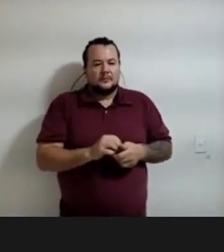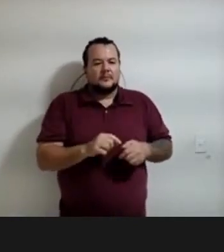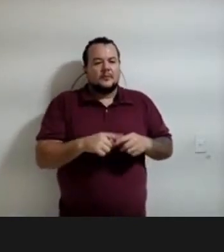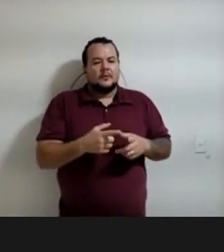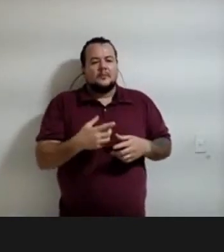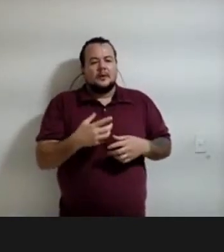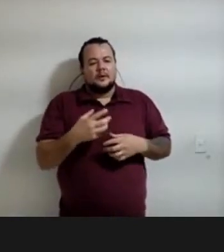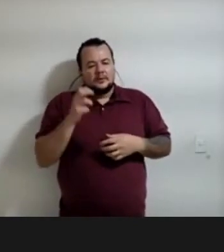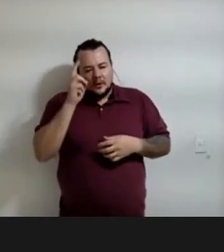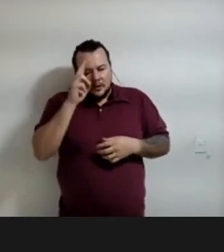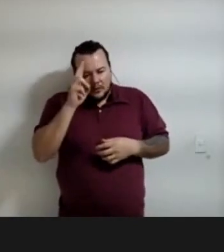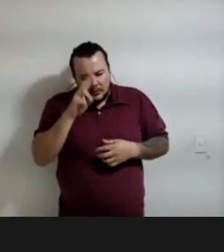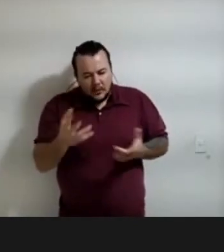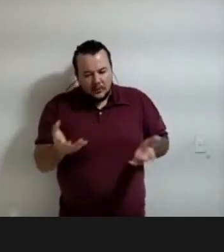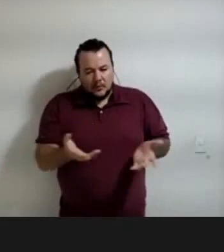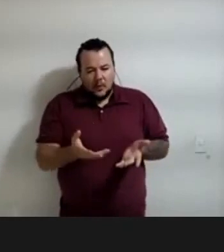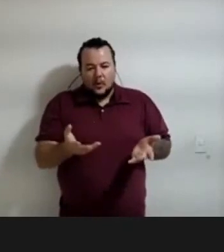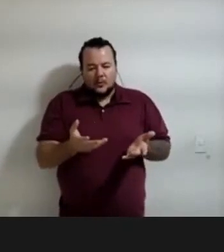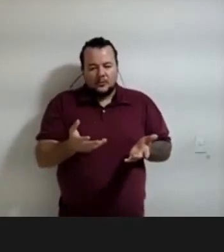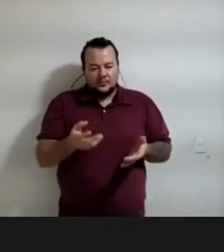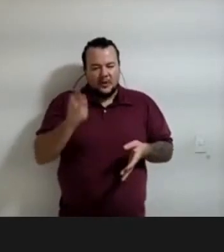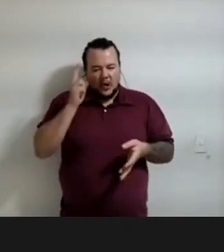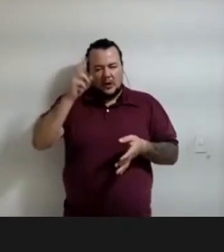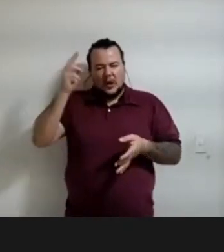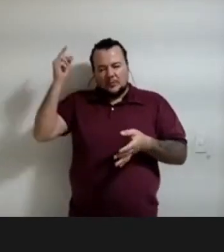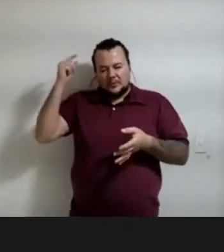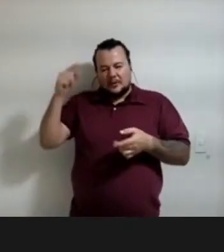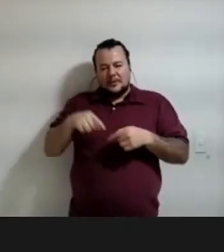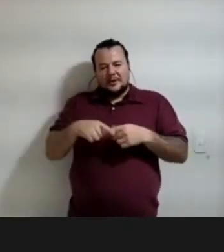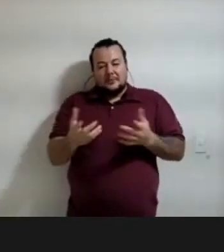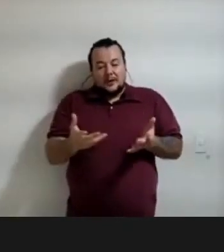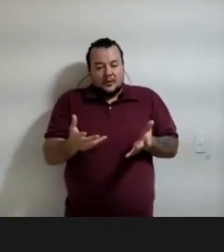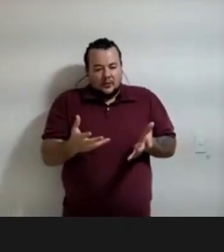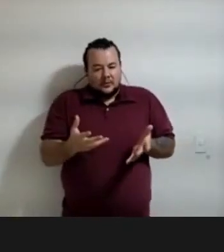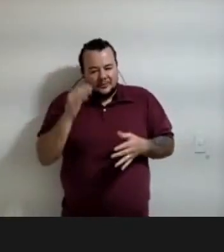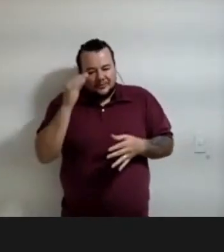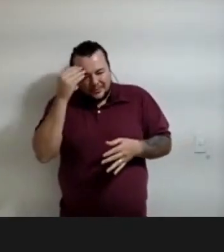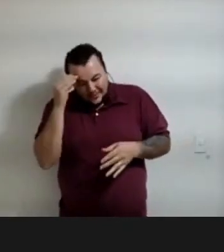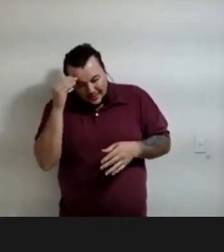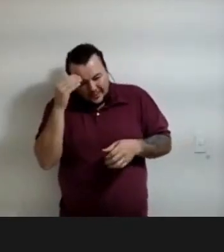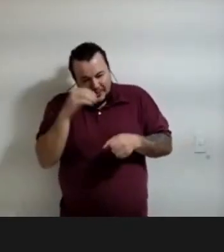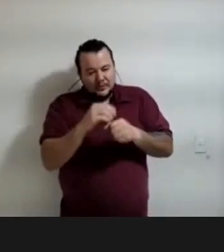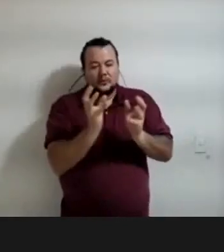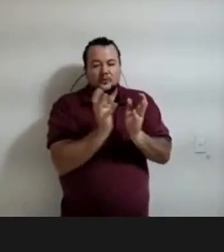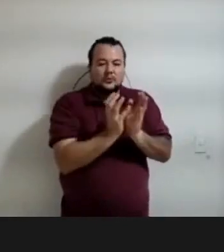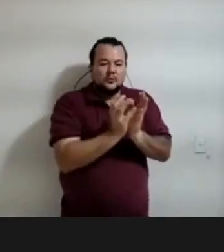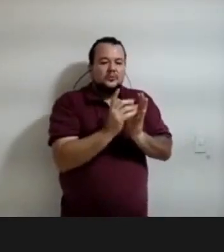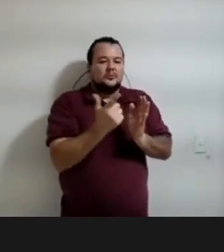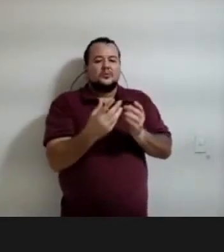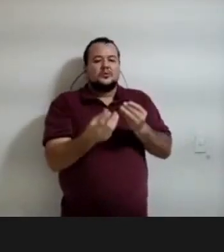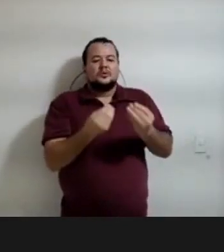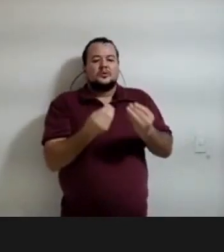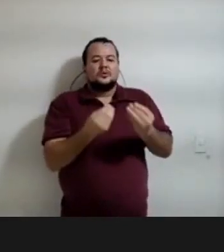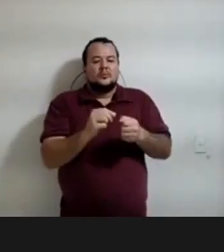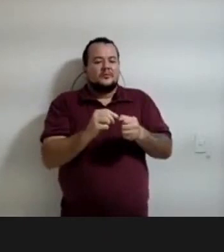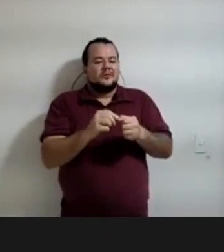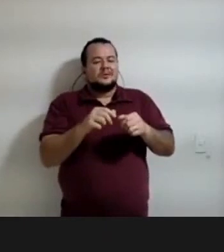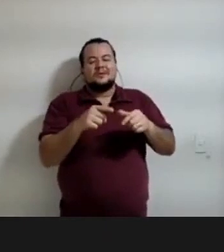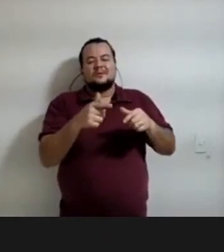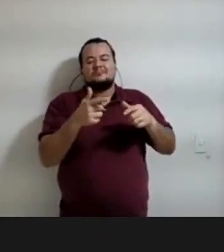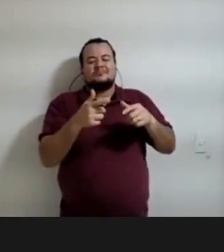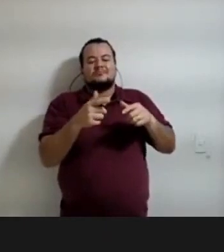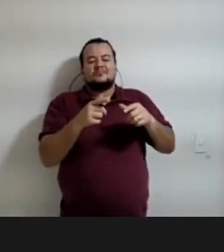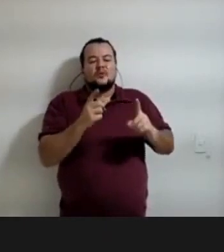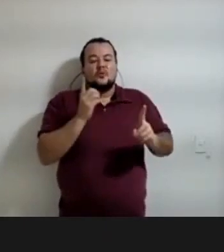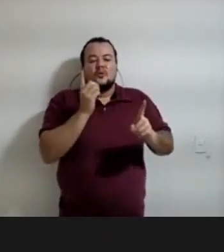mais aliviada, do momento em que compreendemos, dentro da comissão, que não haveria evento presencial e nem híbrido. O